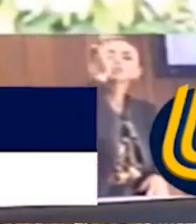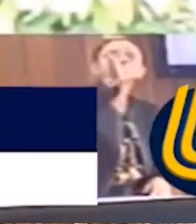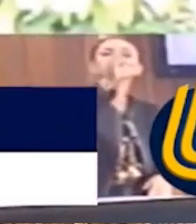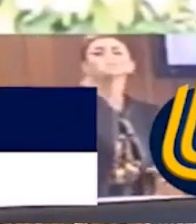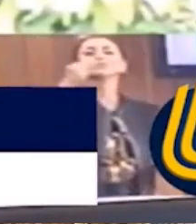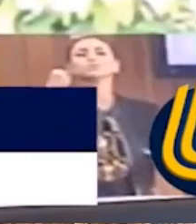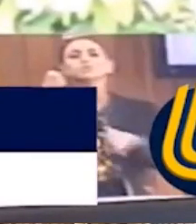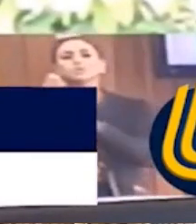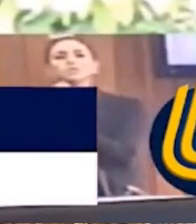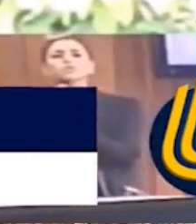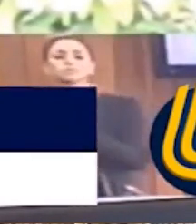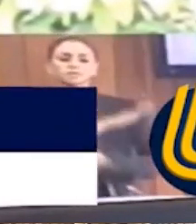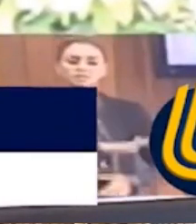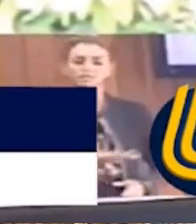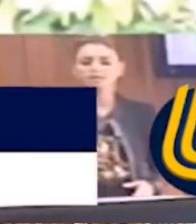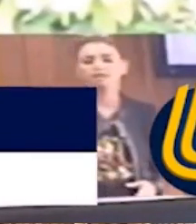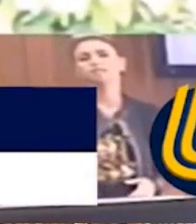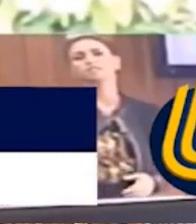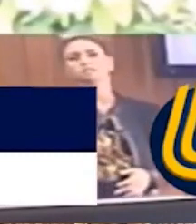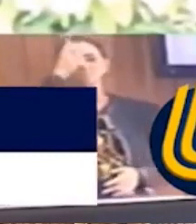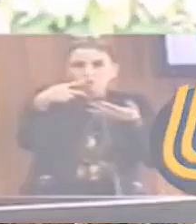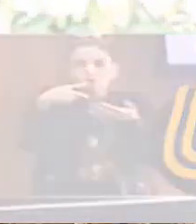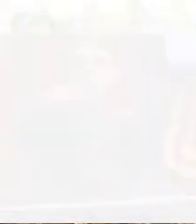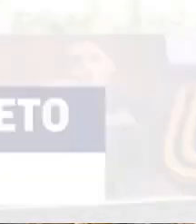nossos idosos, para os nossos jovens.